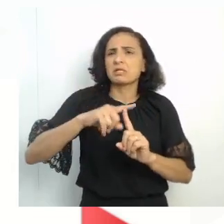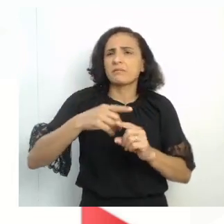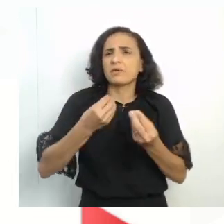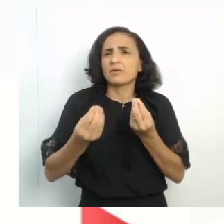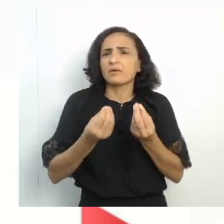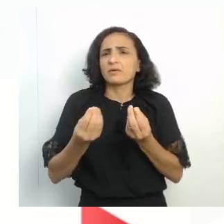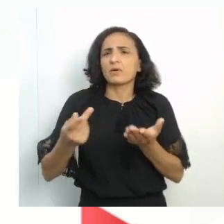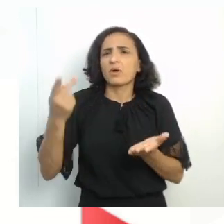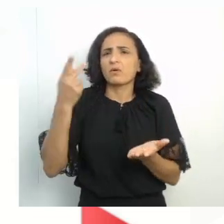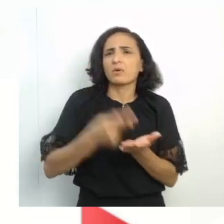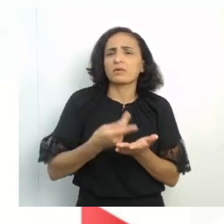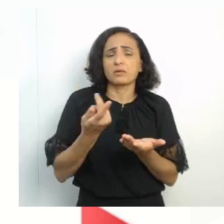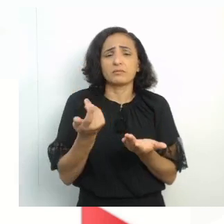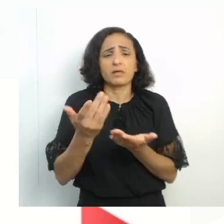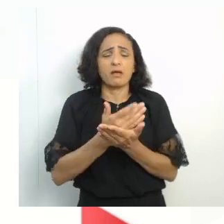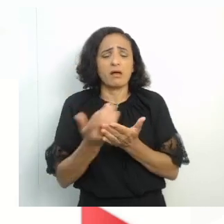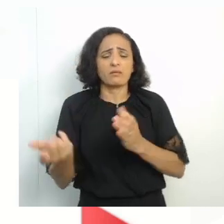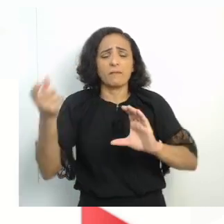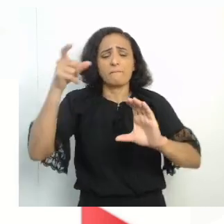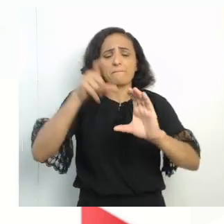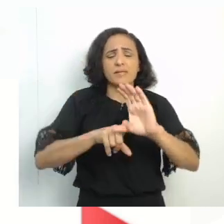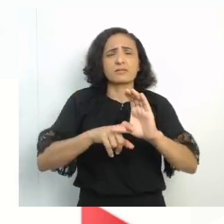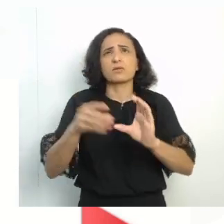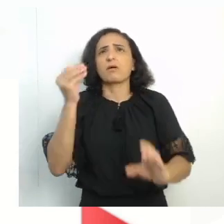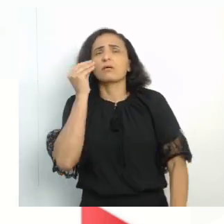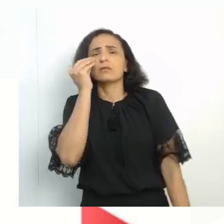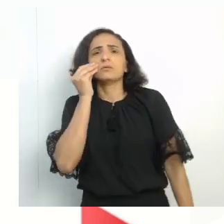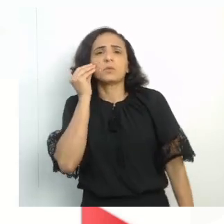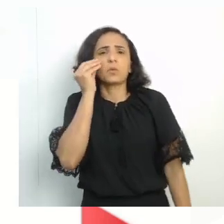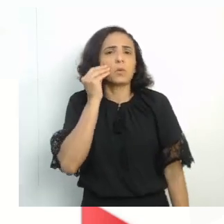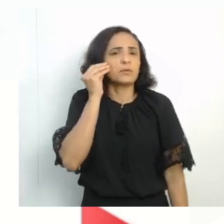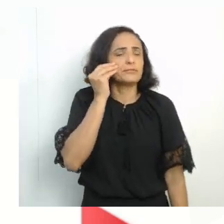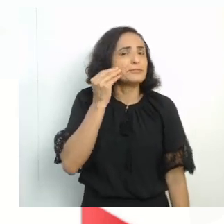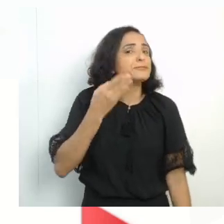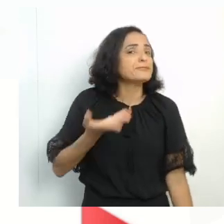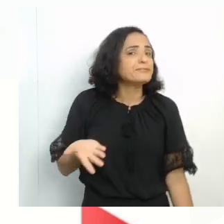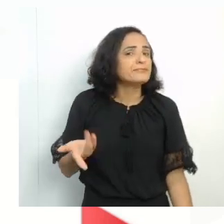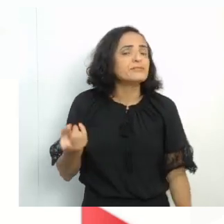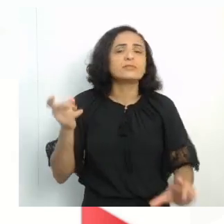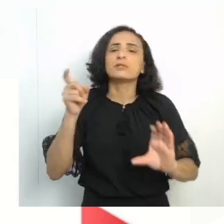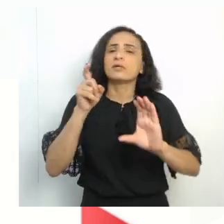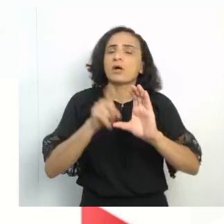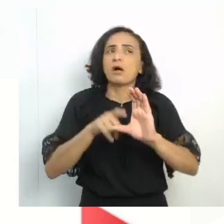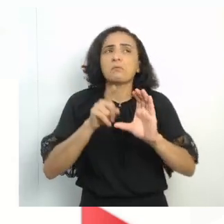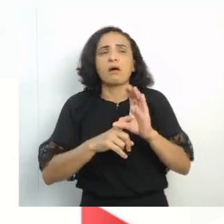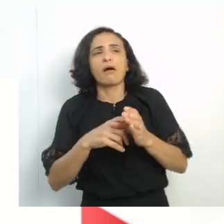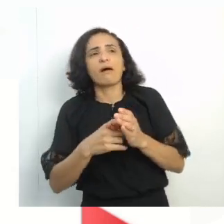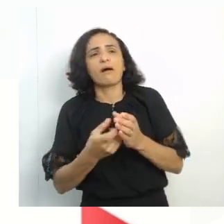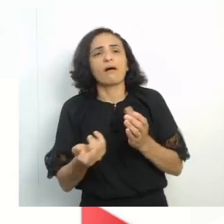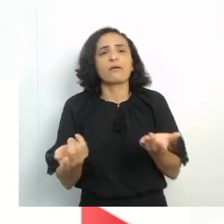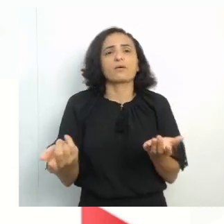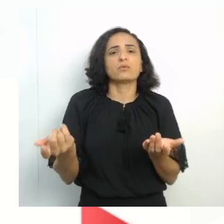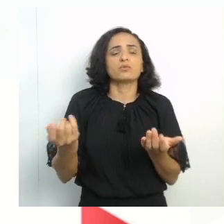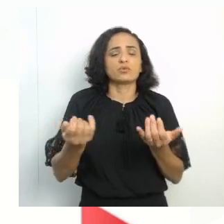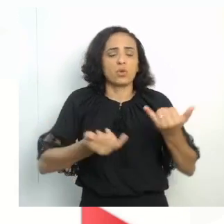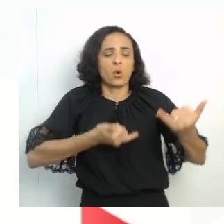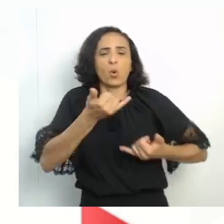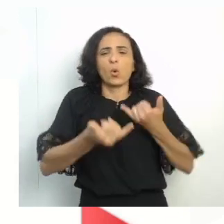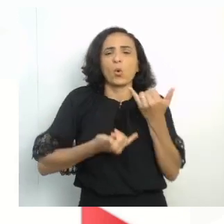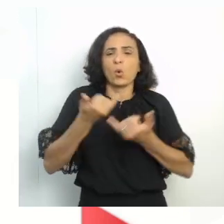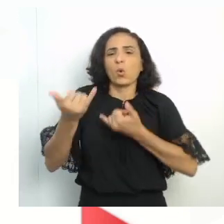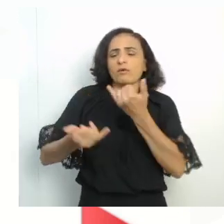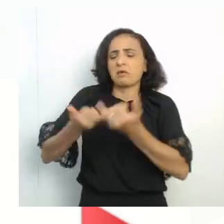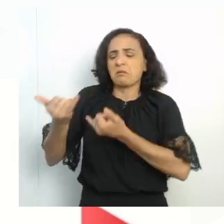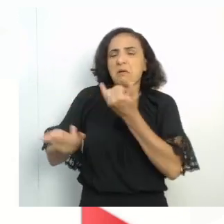o uso que é experimental, o uso que é recreativo, o abuso e o